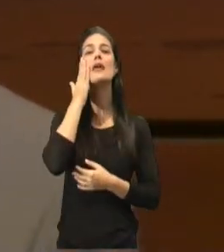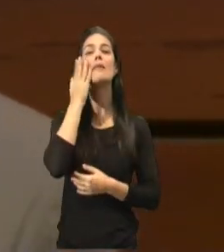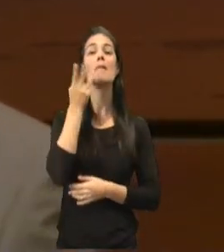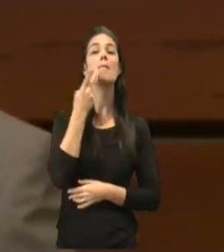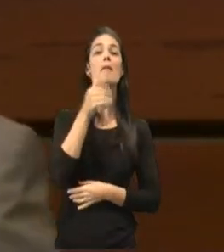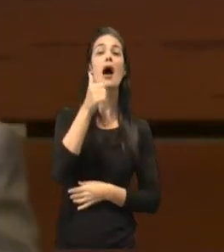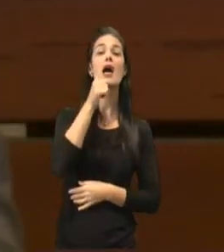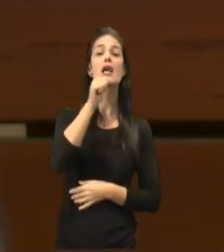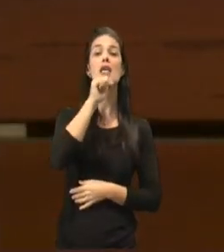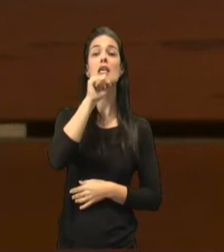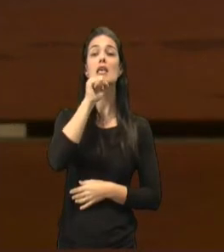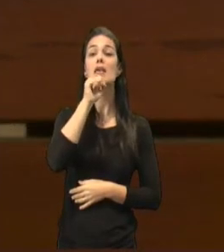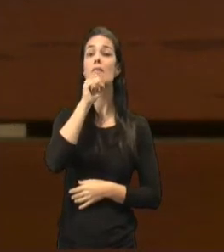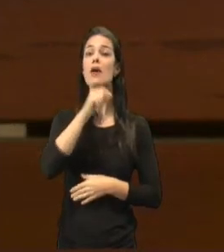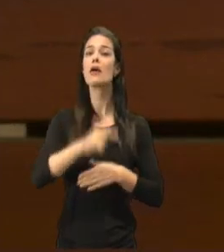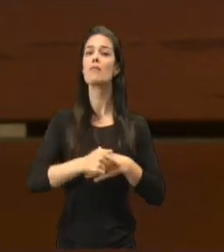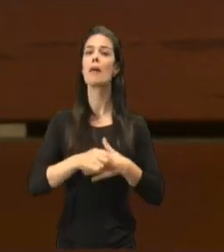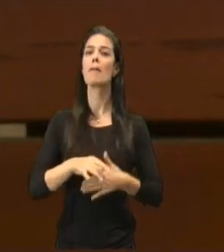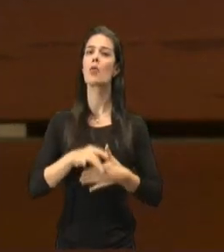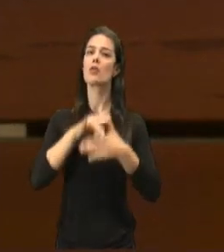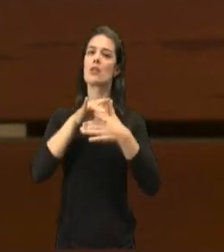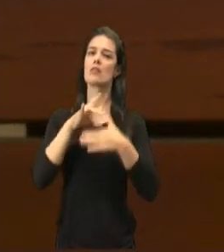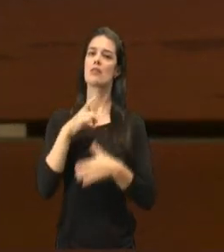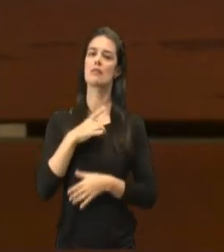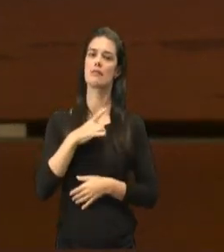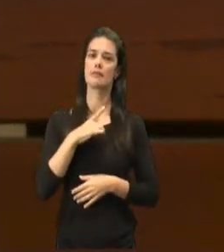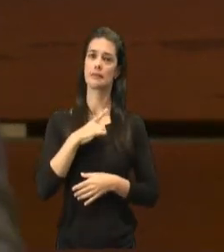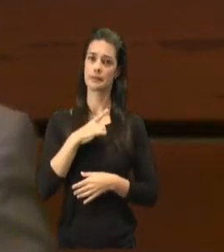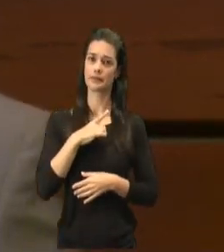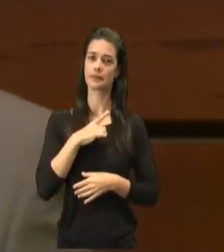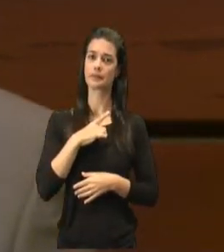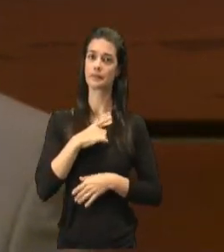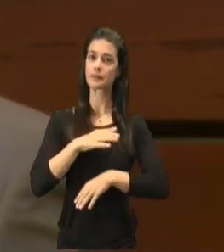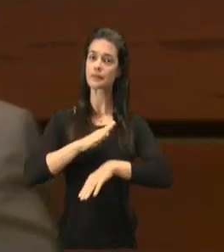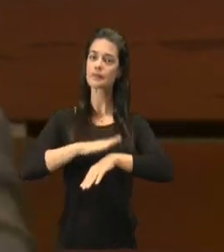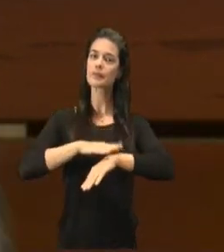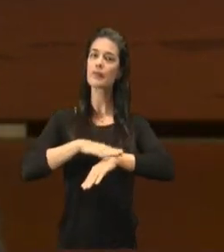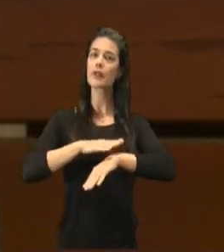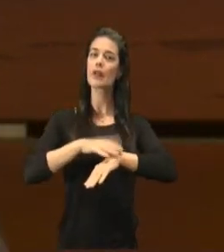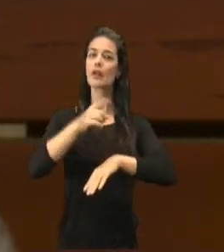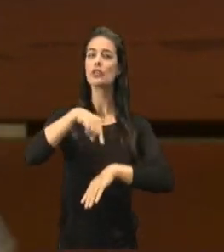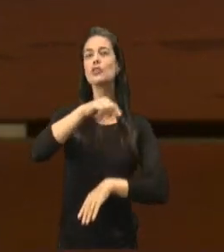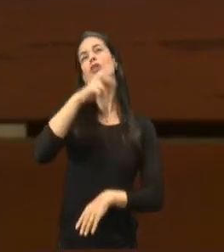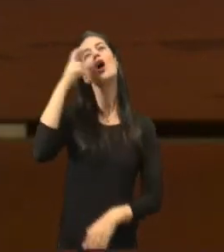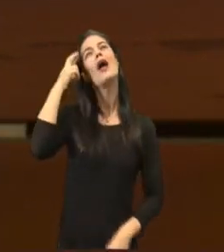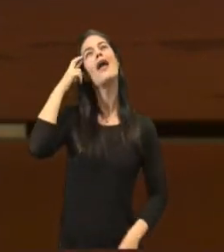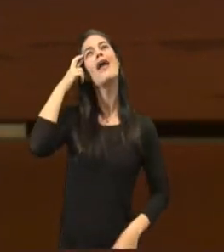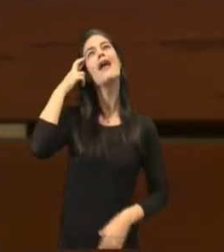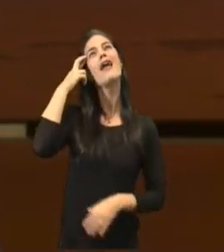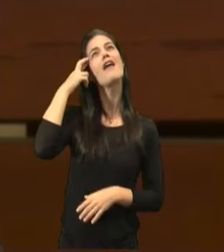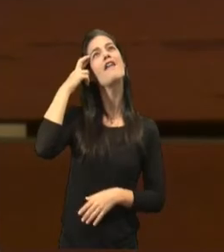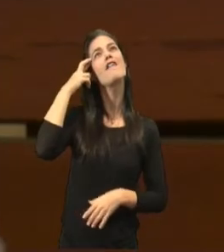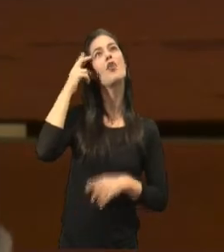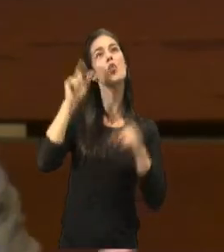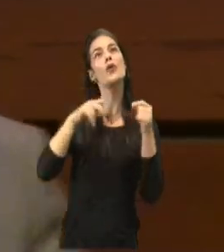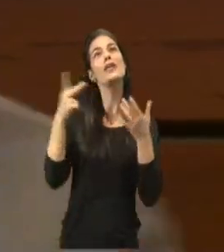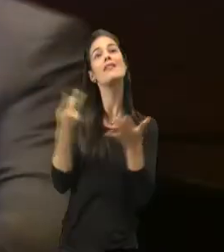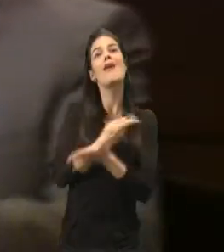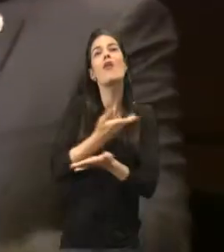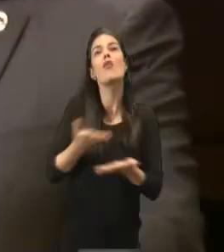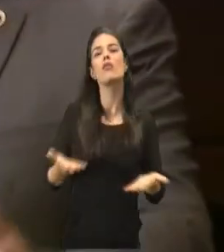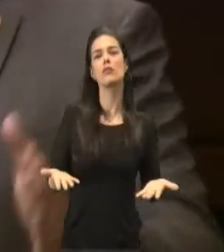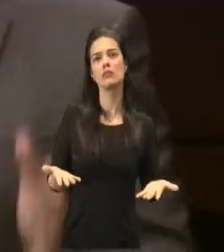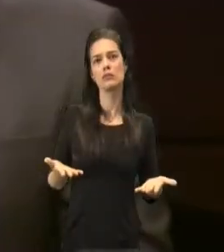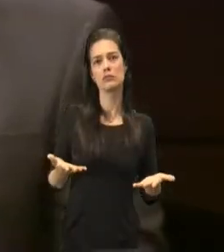líderes da nossa casa. Neste momento em que estamos a refletir sobre tudo o que está acontecendo, e eu sei